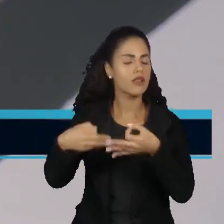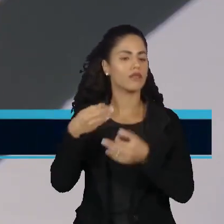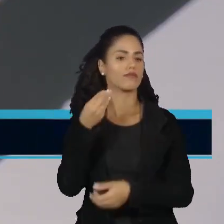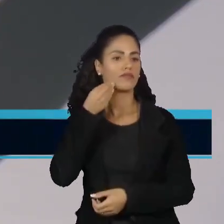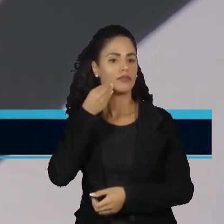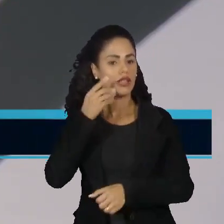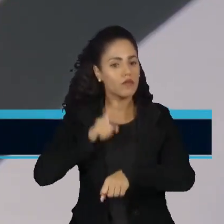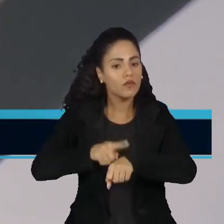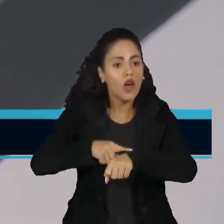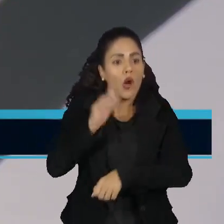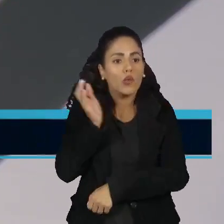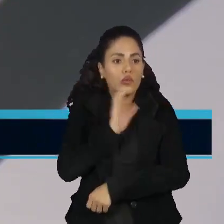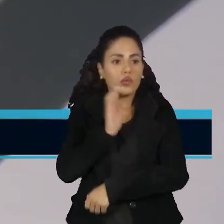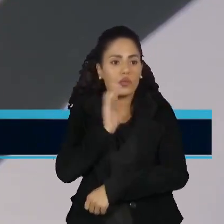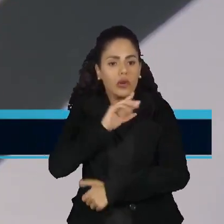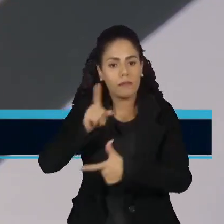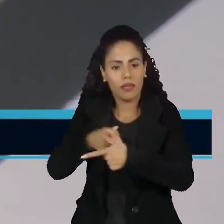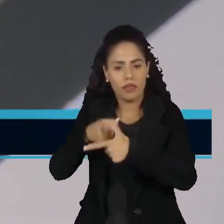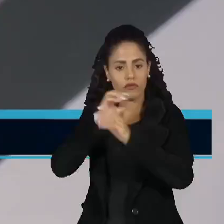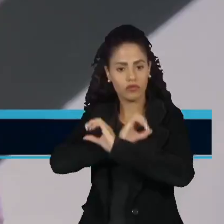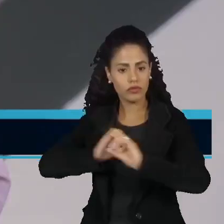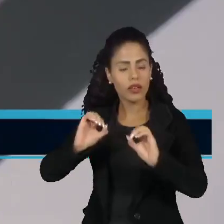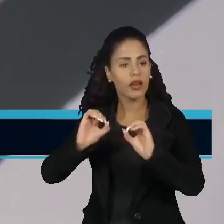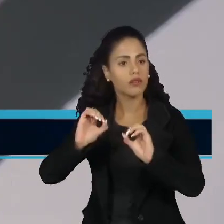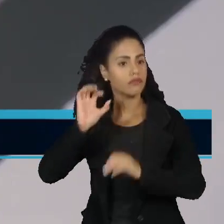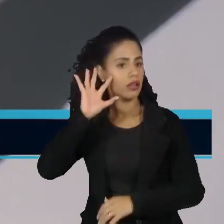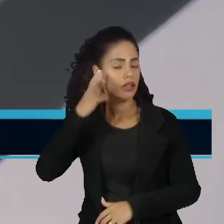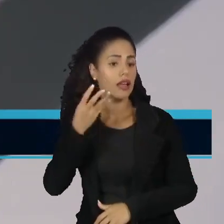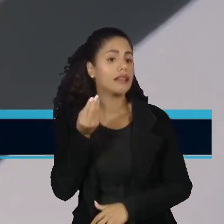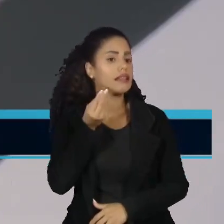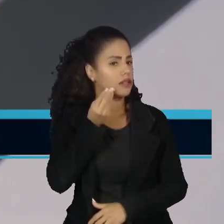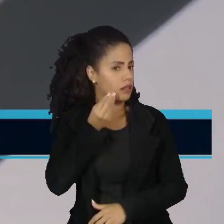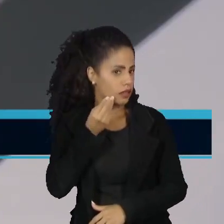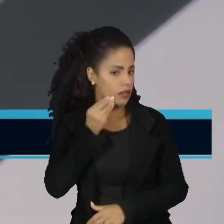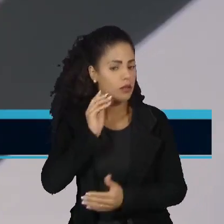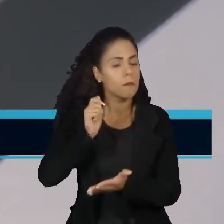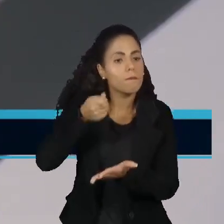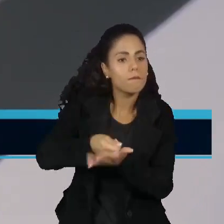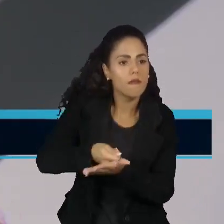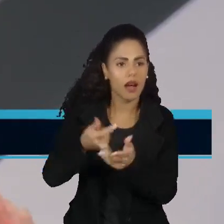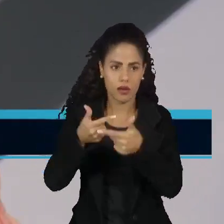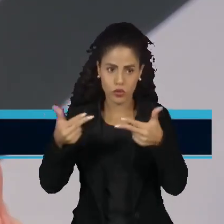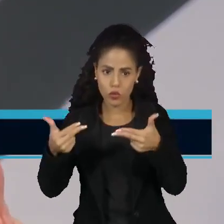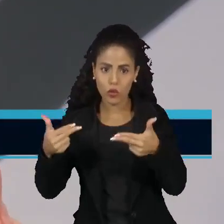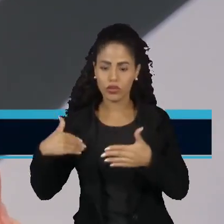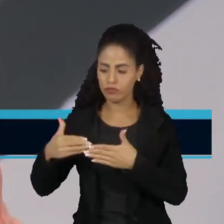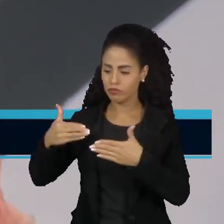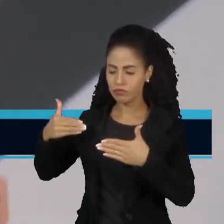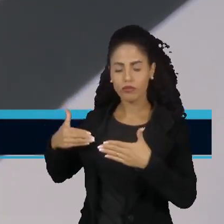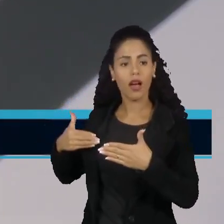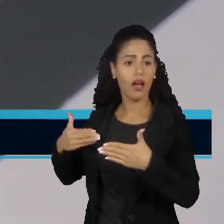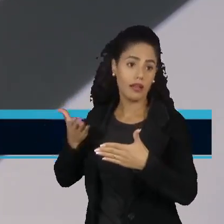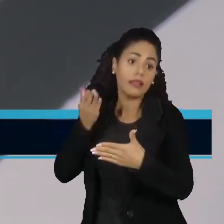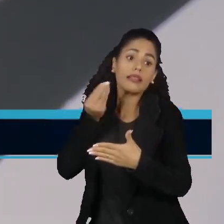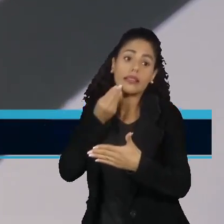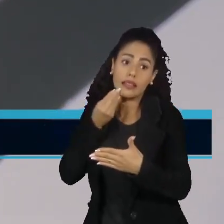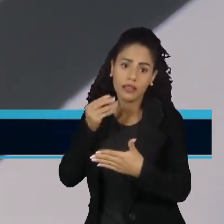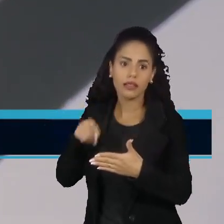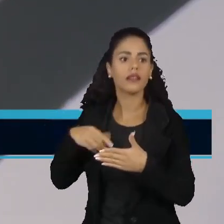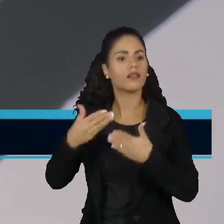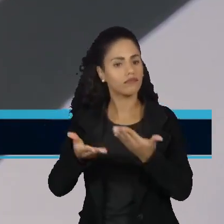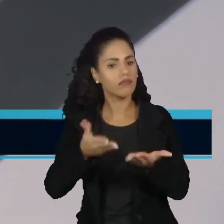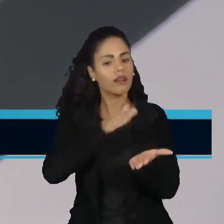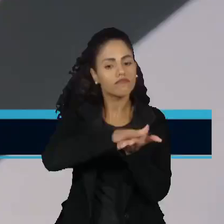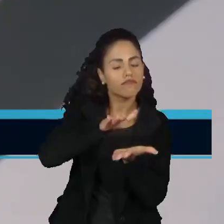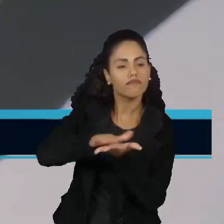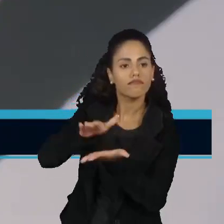tempo hábil do Estado, resolveu pagar esses precatórios que haviam sido represados. Isso significa despesa